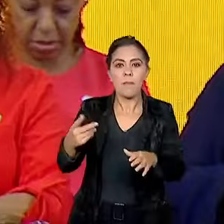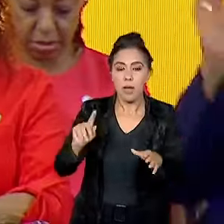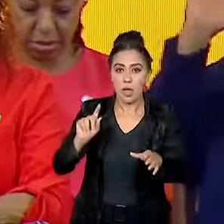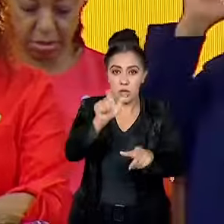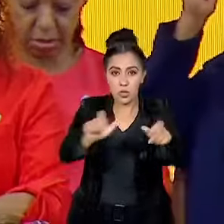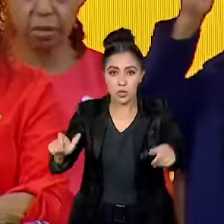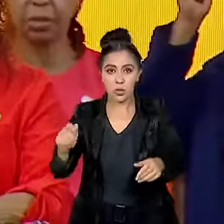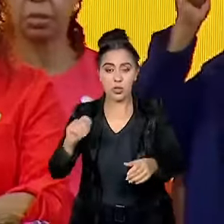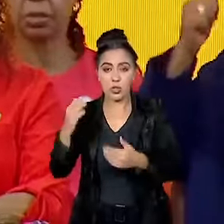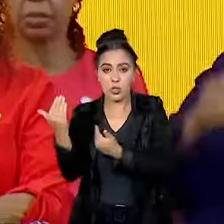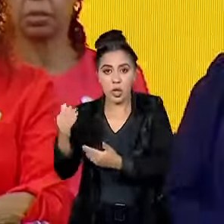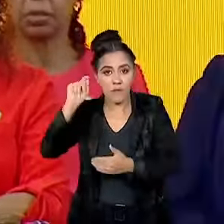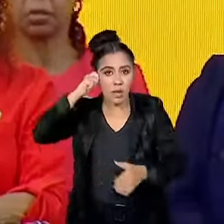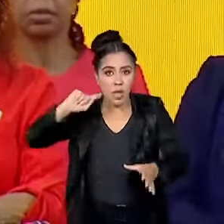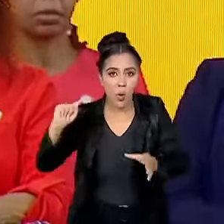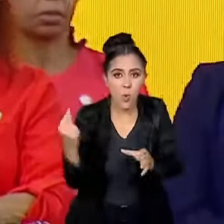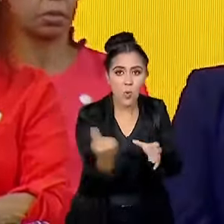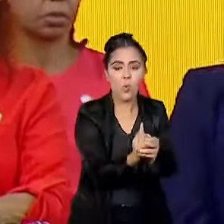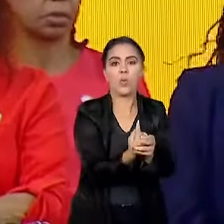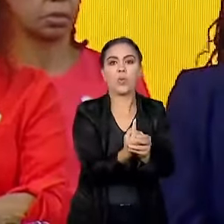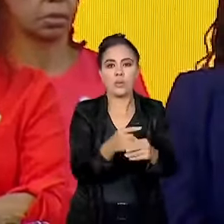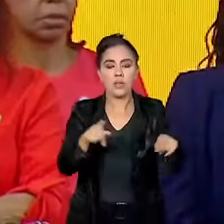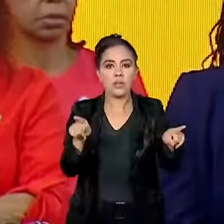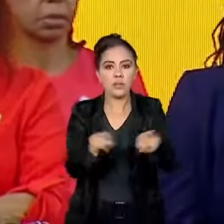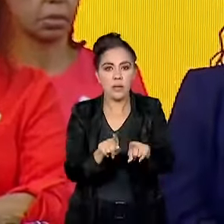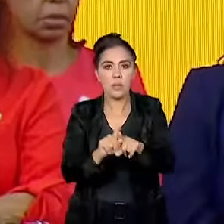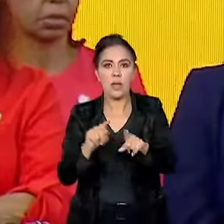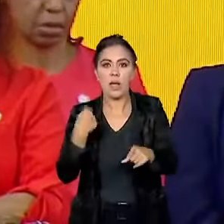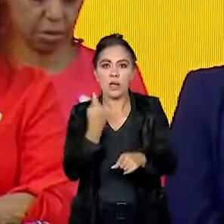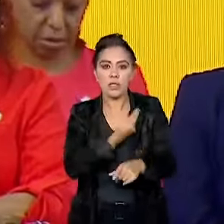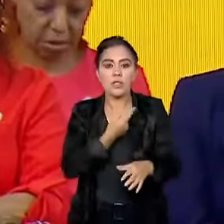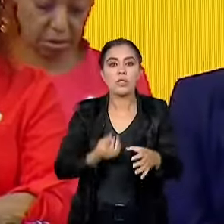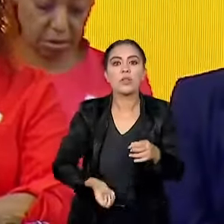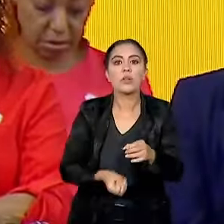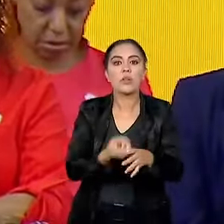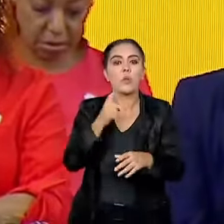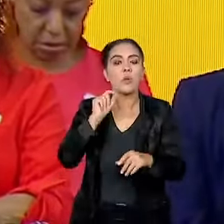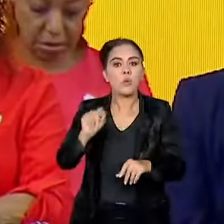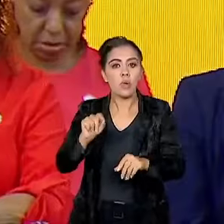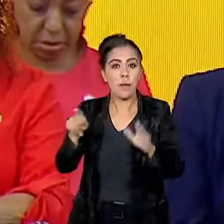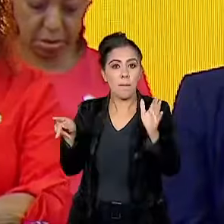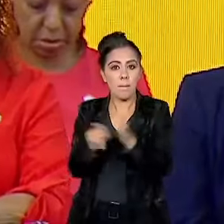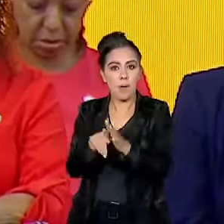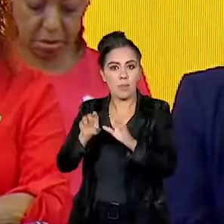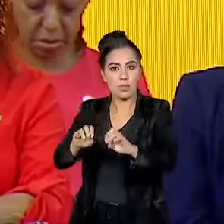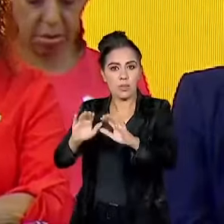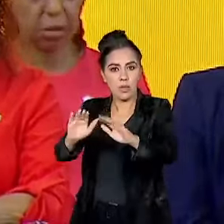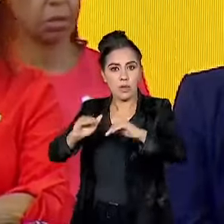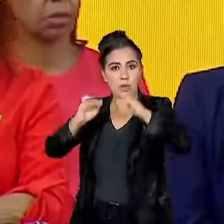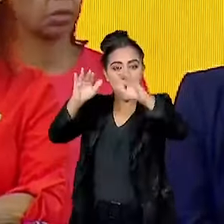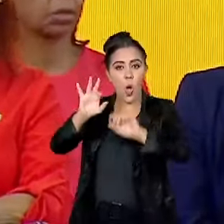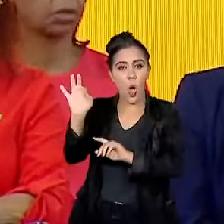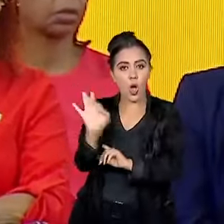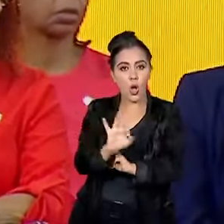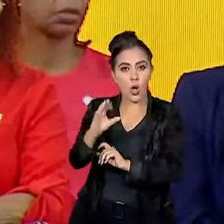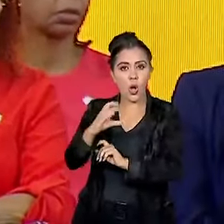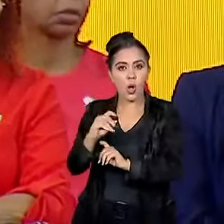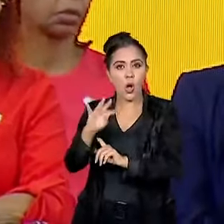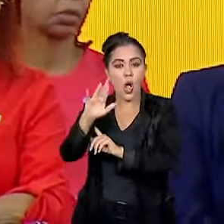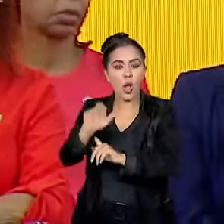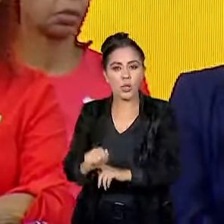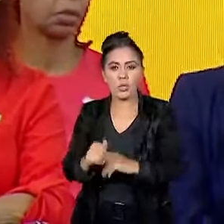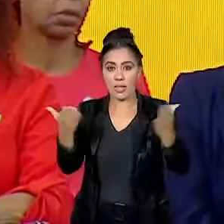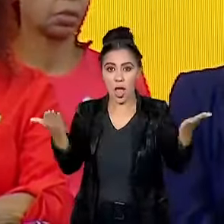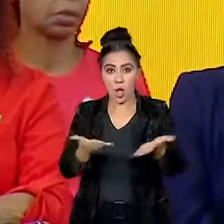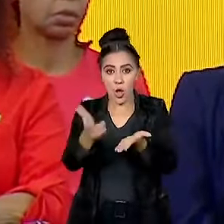negros. Criamos, por exemplo, as cotas do ensino superior, que mudaram a cara e a cor das